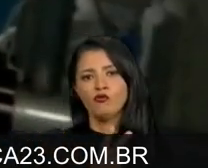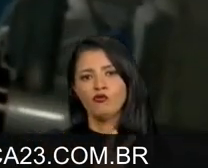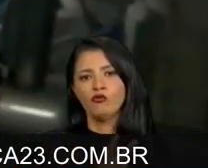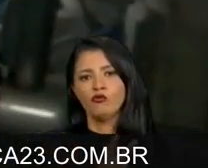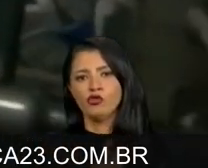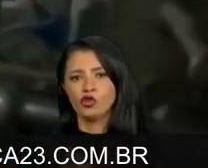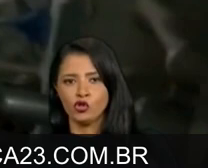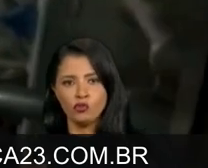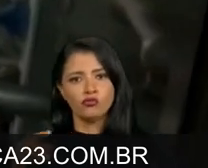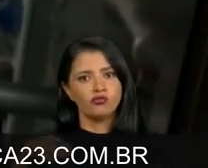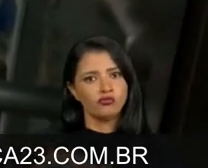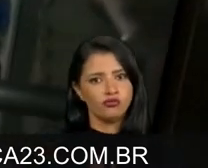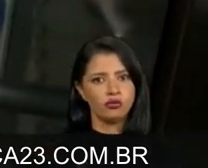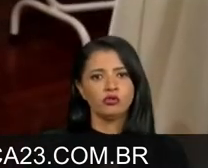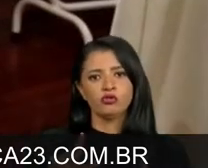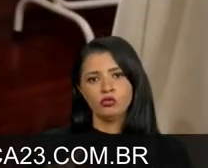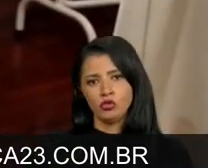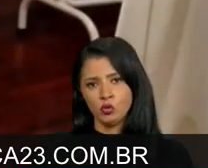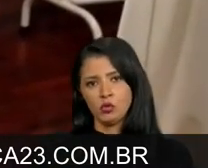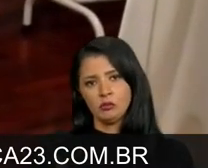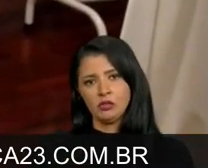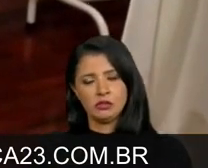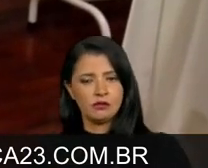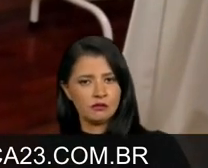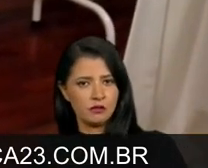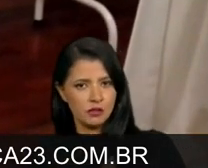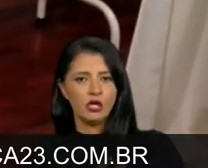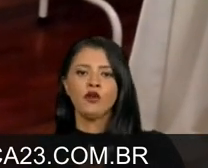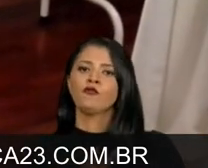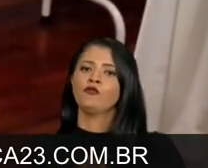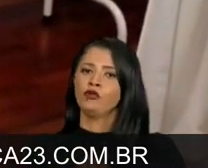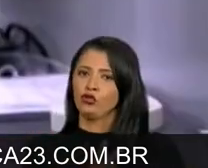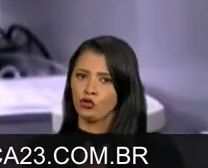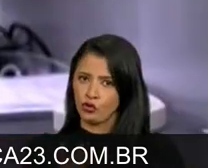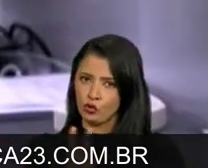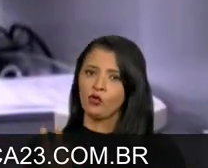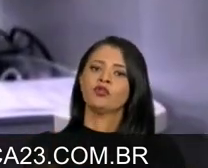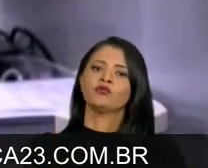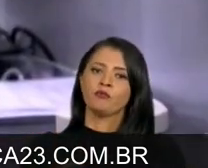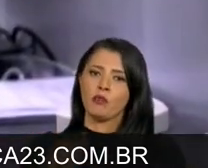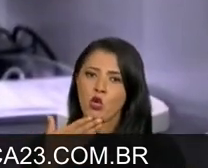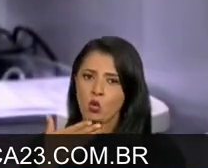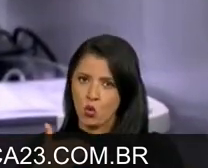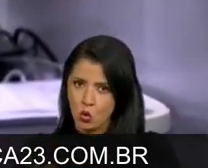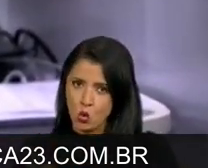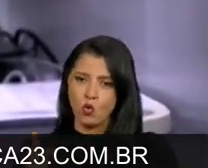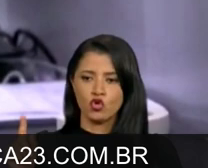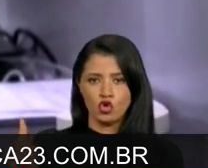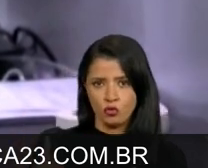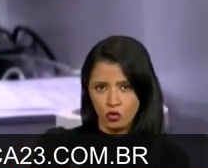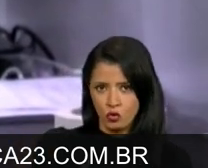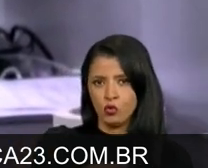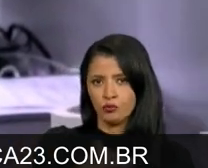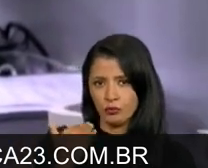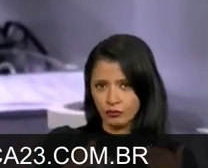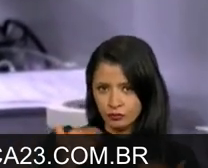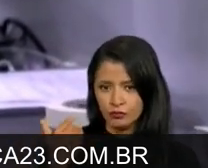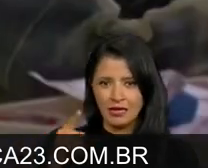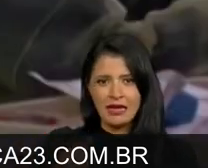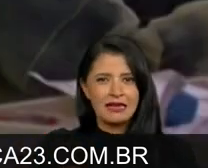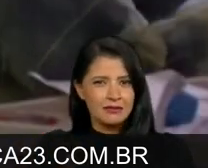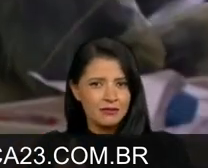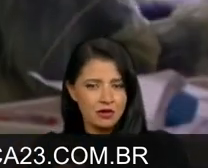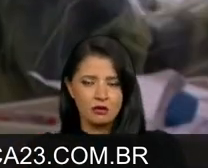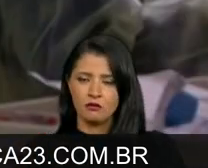de vida. Em 2022, o cenário volta a melhorar com a redução das mortes. Esperança de vida é um quadro resumo